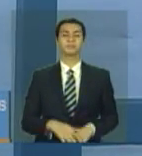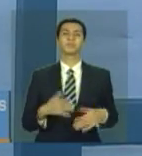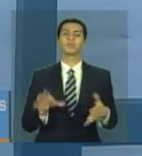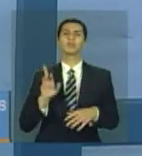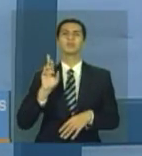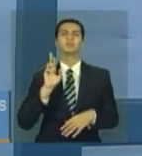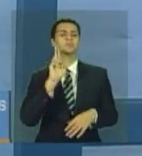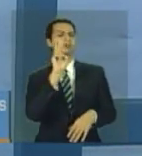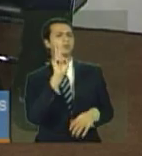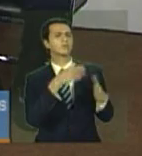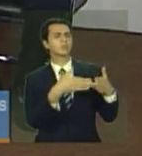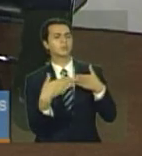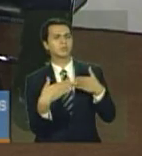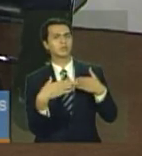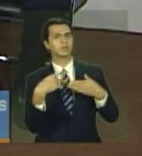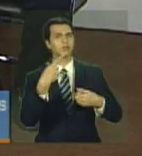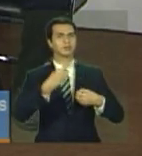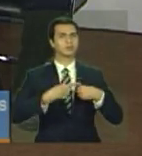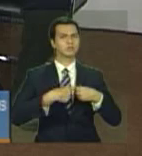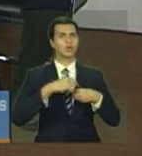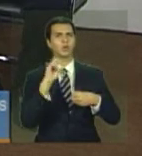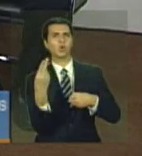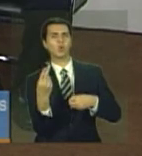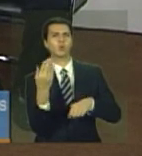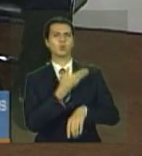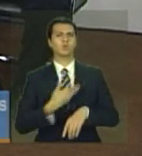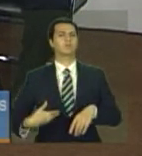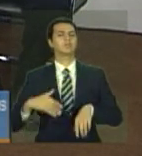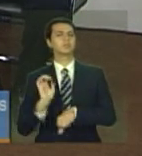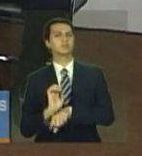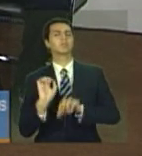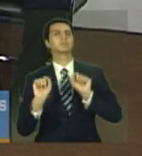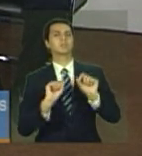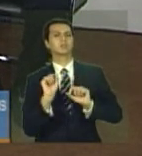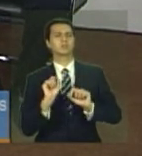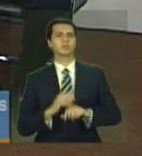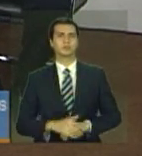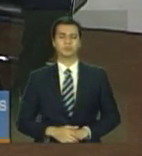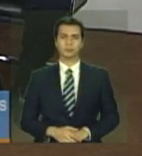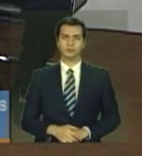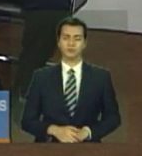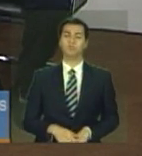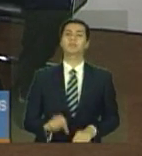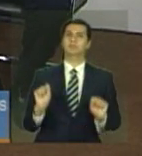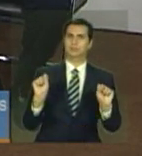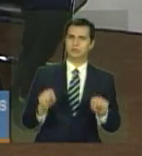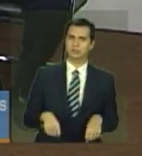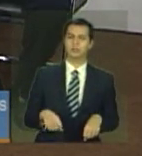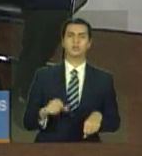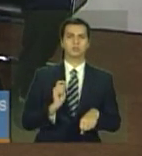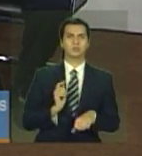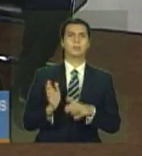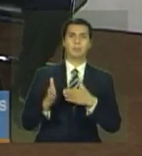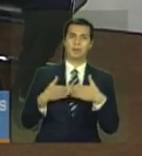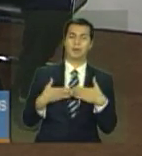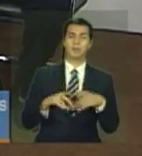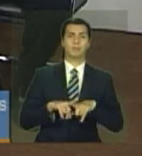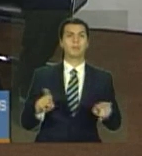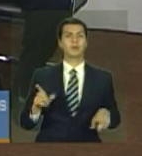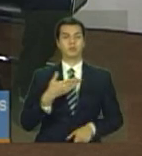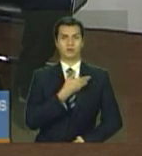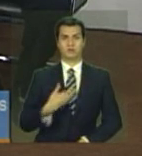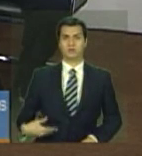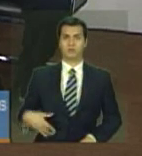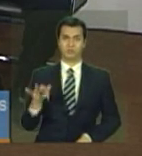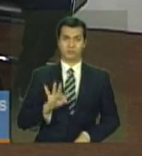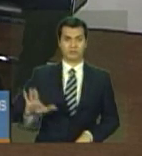Estado? Olha, sim, são demandas, mas o governo federal, o Ministério, abre editais de seleção pública, né,